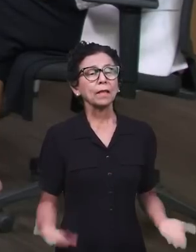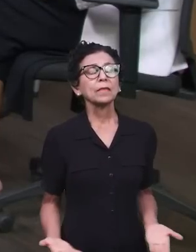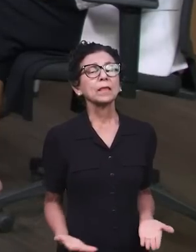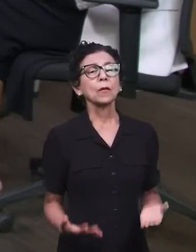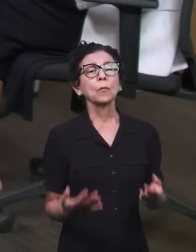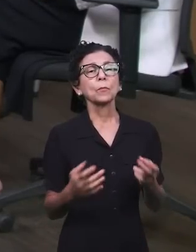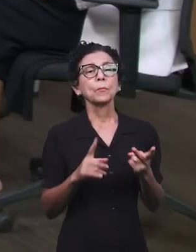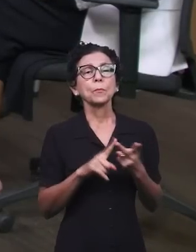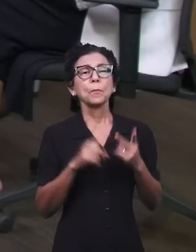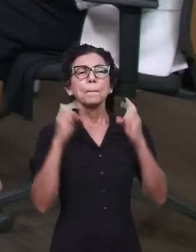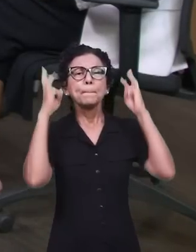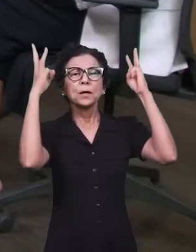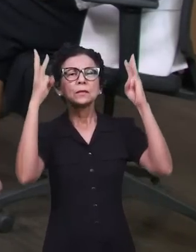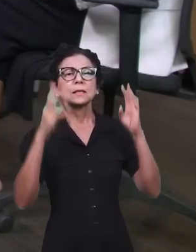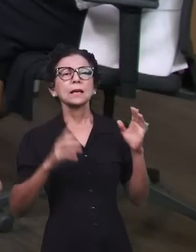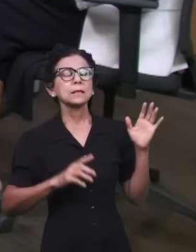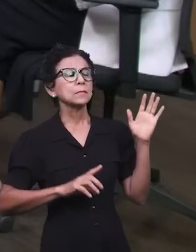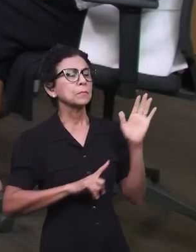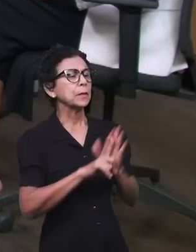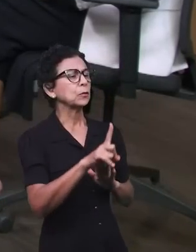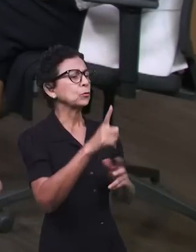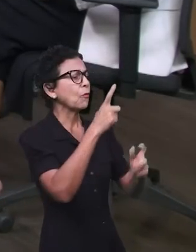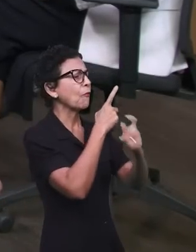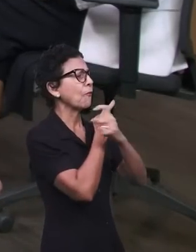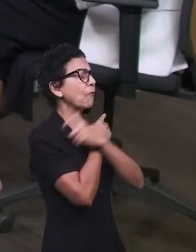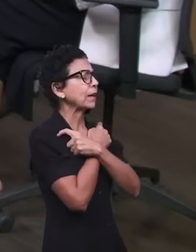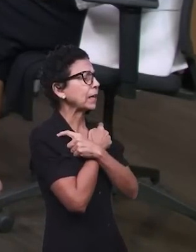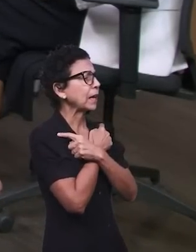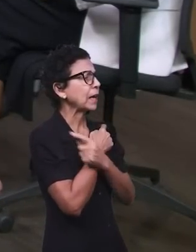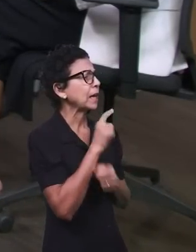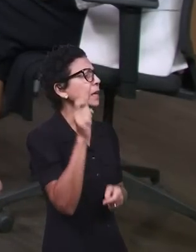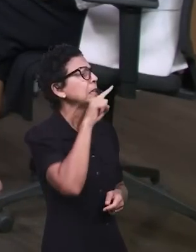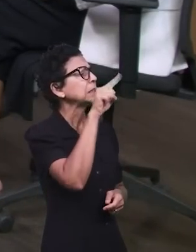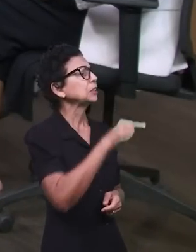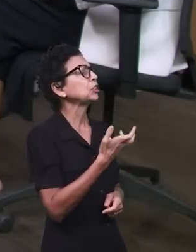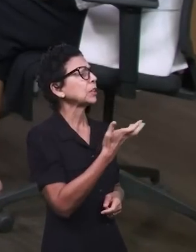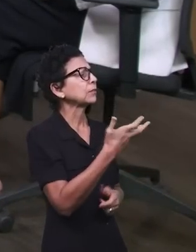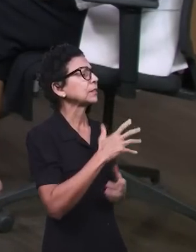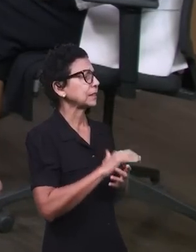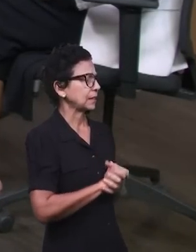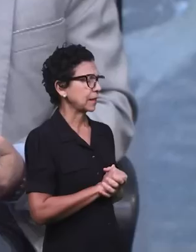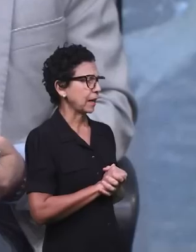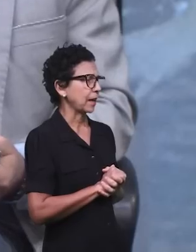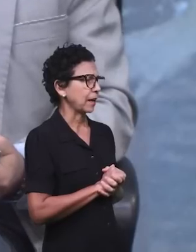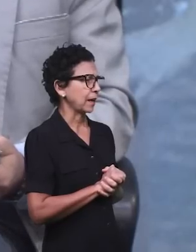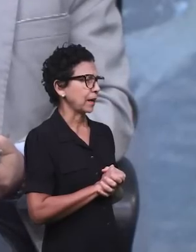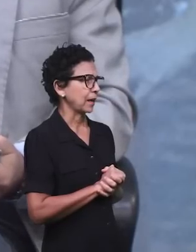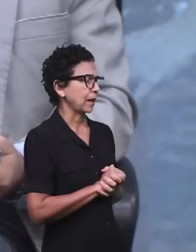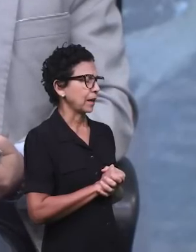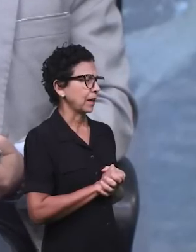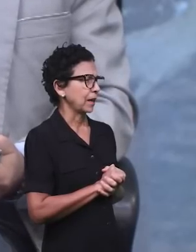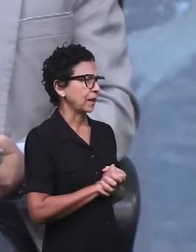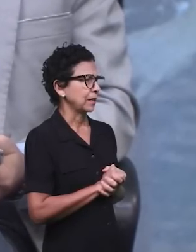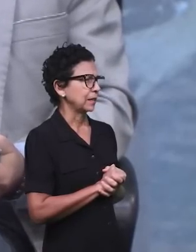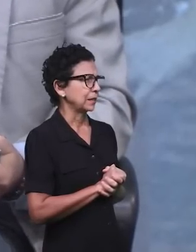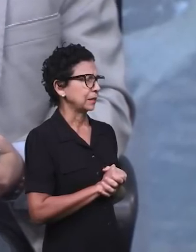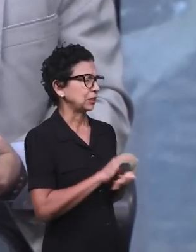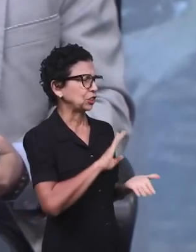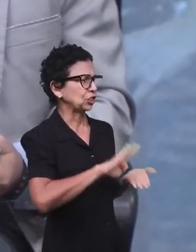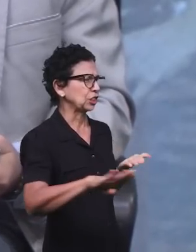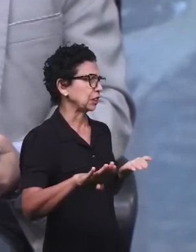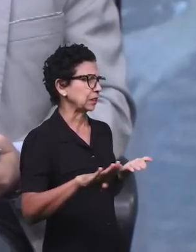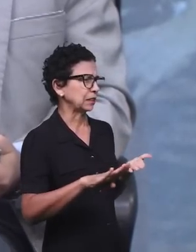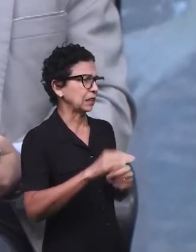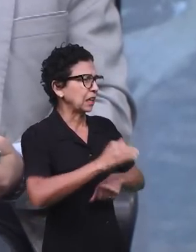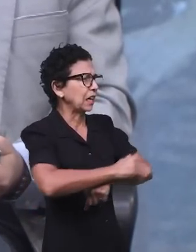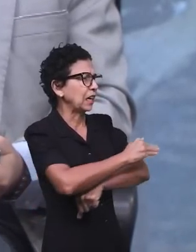agora? Por que não hoje? Você que está nos assistindo, por que não agora abrir o seu coração? Como